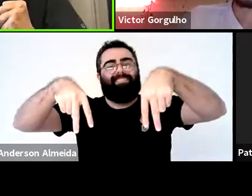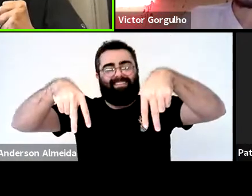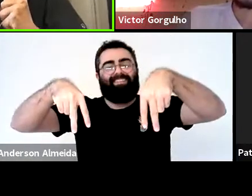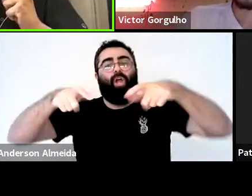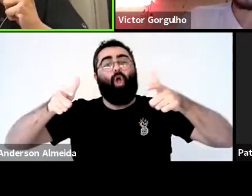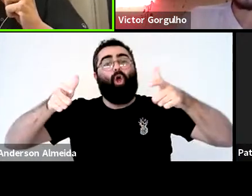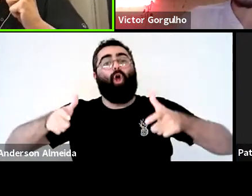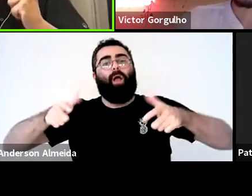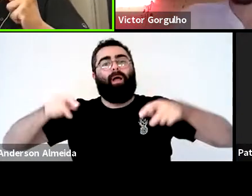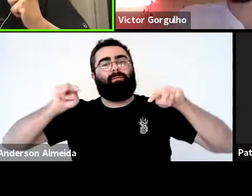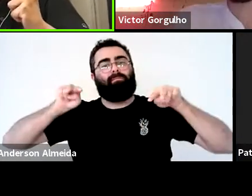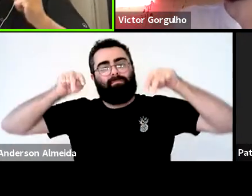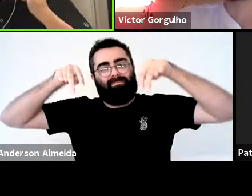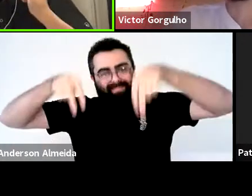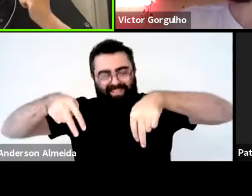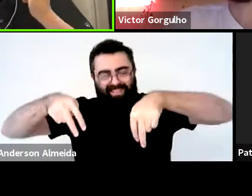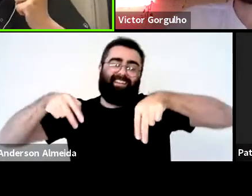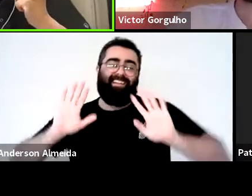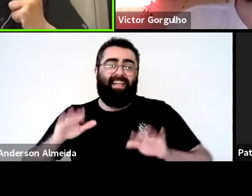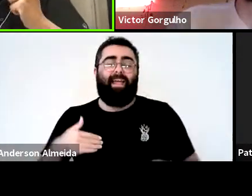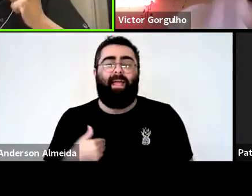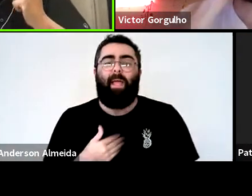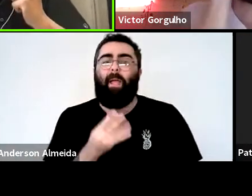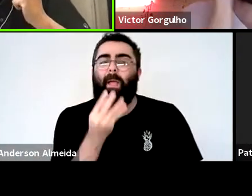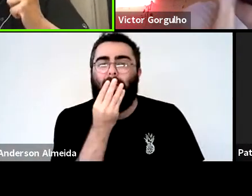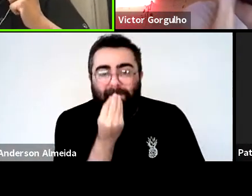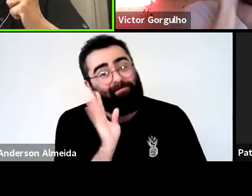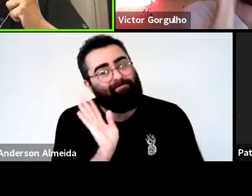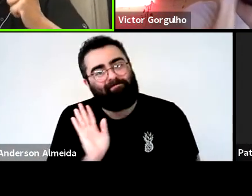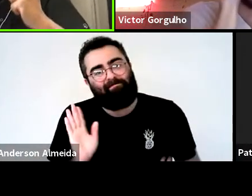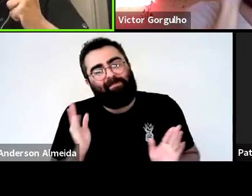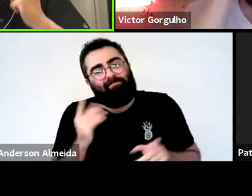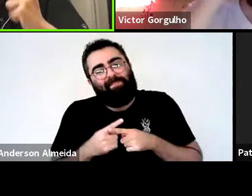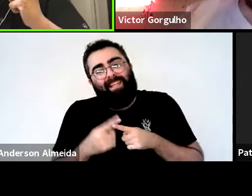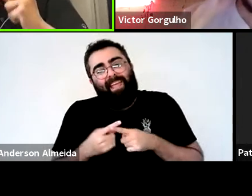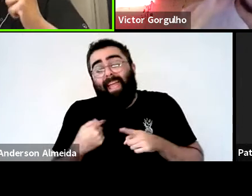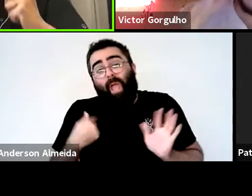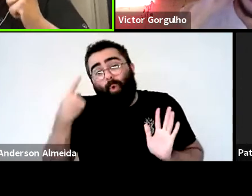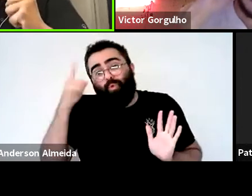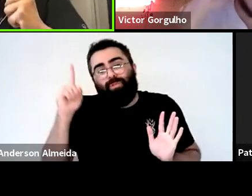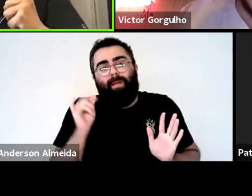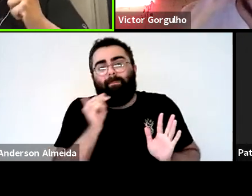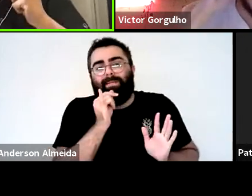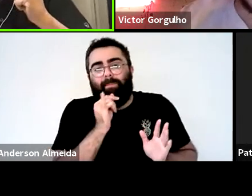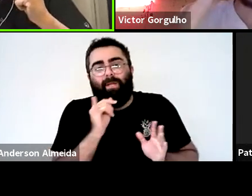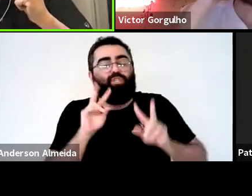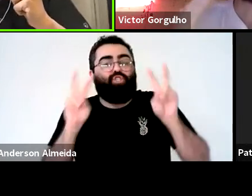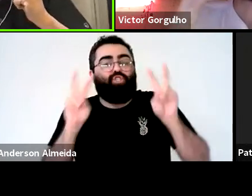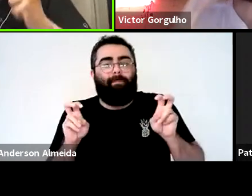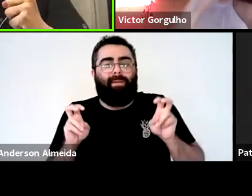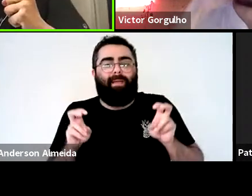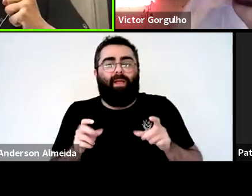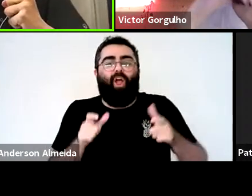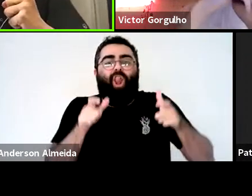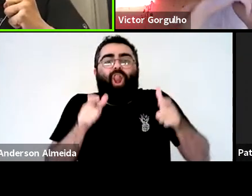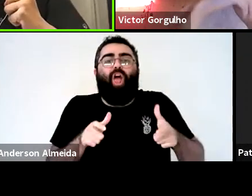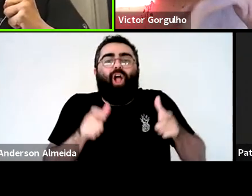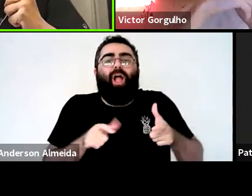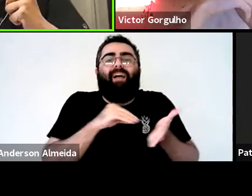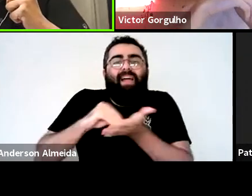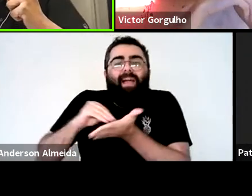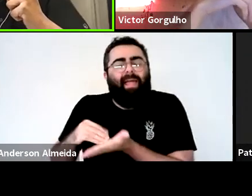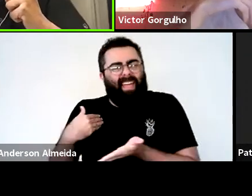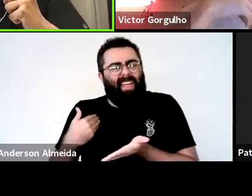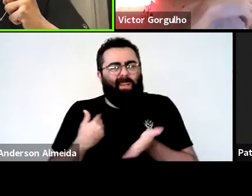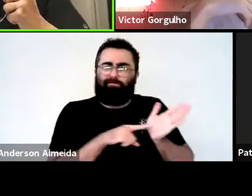vou calar a boca e fazer a seguinte questão, porque eu não sei o que é não localidade, eu não sei mesmo o que é não localidade. Eu estava estudando para falar com